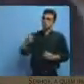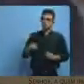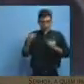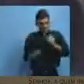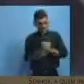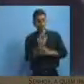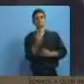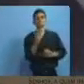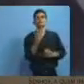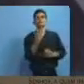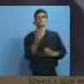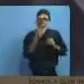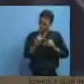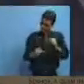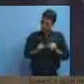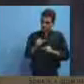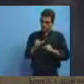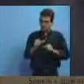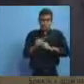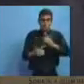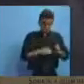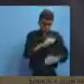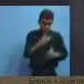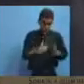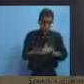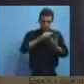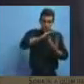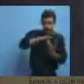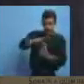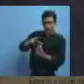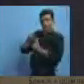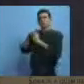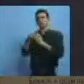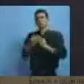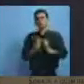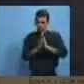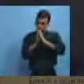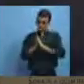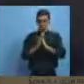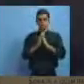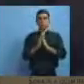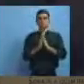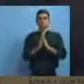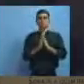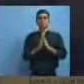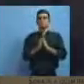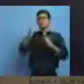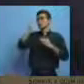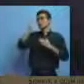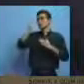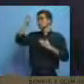criado e renovareis a face da terra. Oremos. Ó